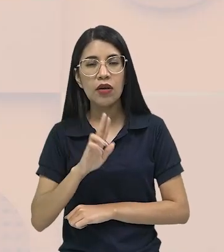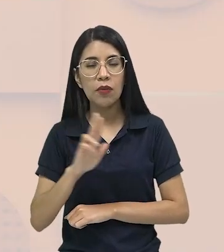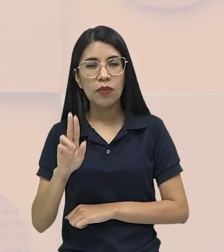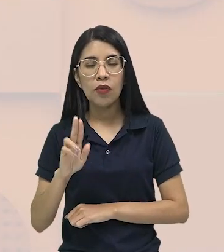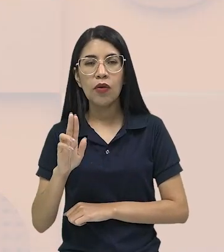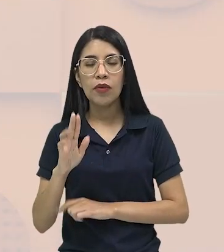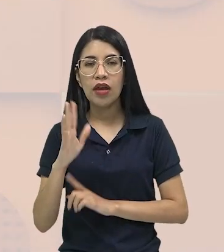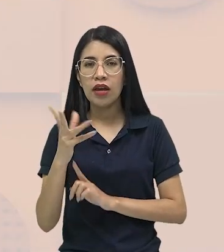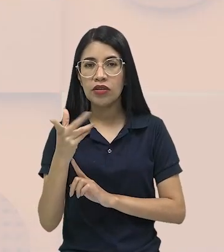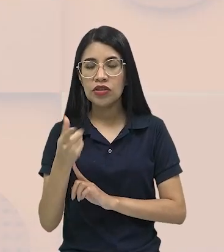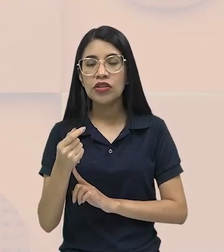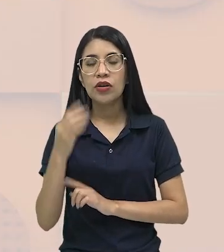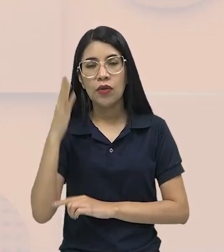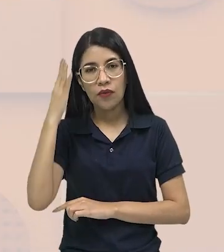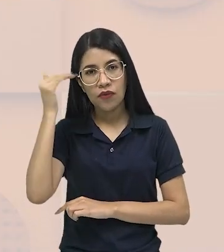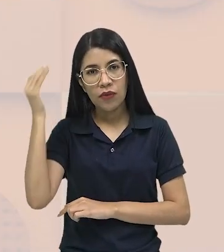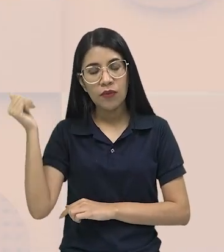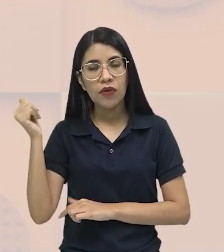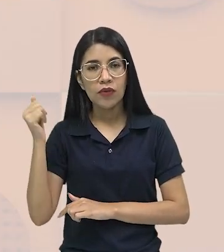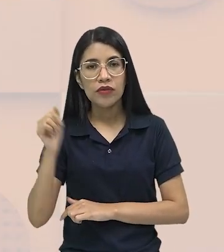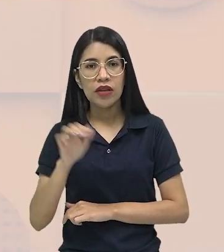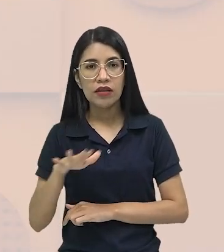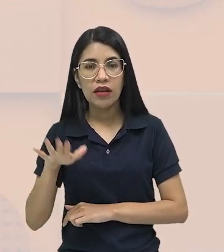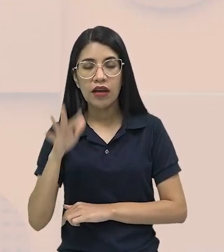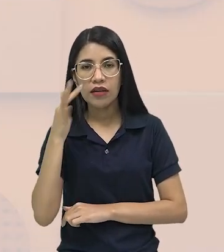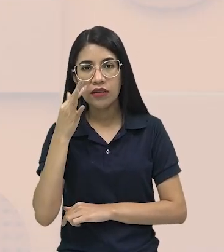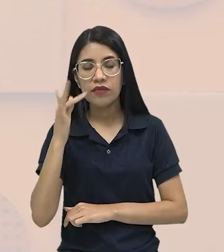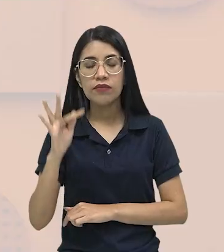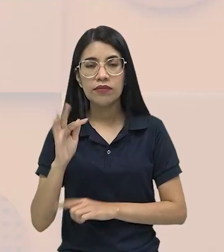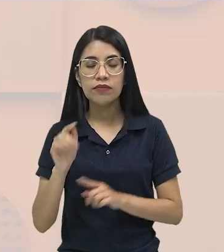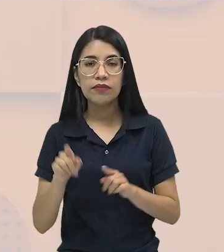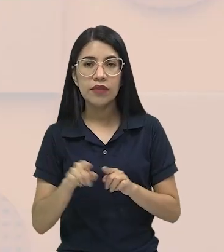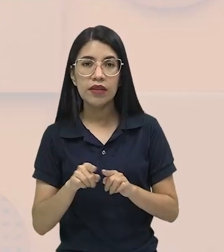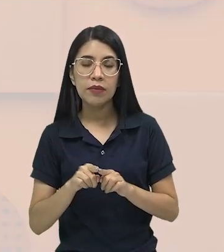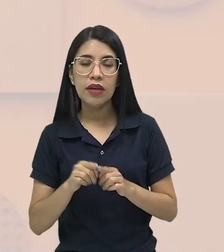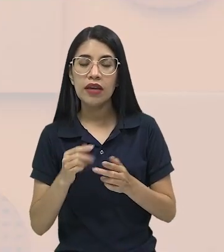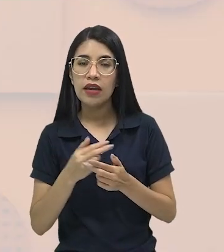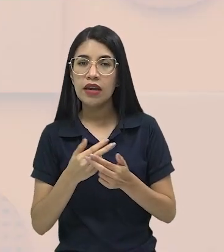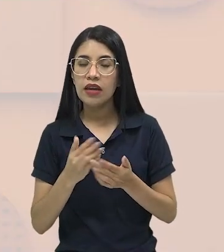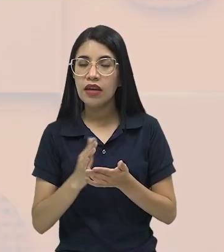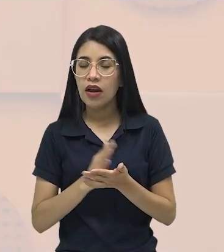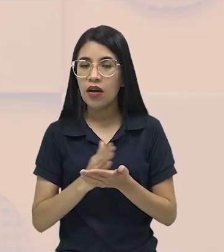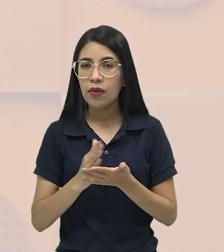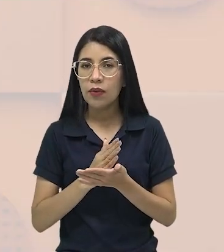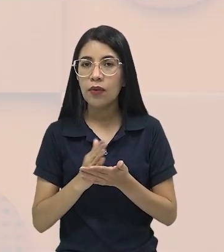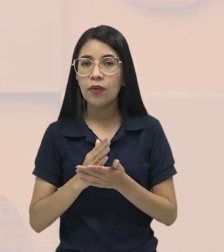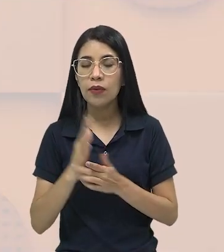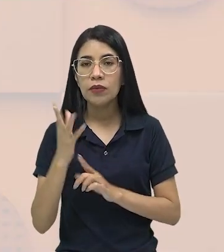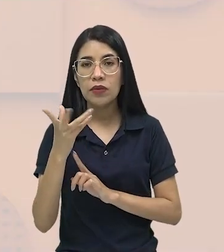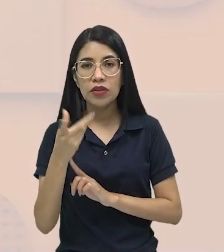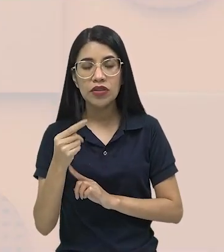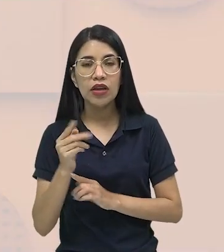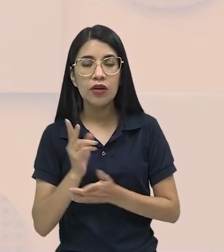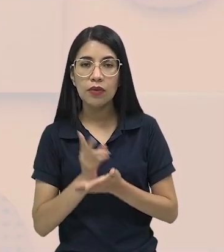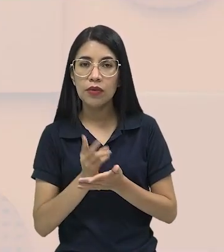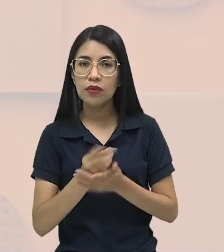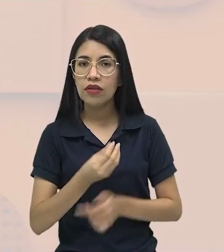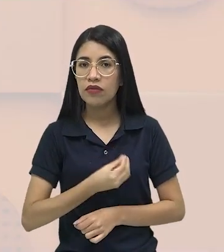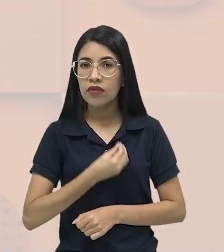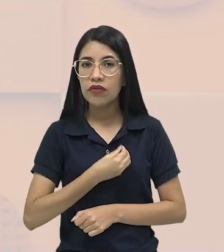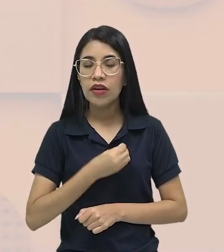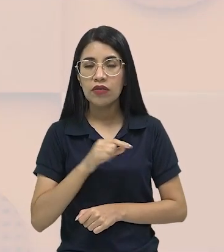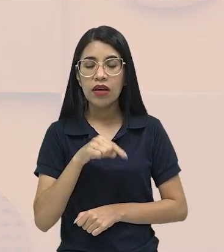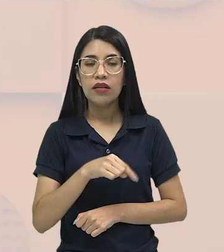bem conhecido da pintura francesa, né, um artista bem renomado, e muitos desses artistas acabam ficando no Brasil